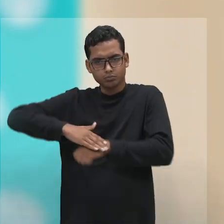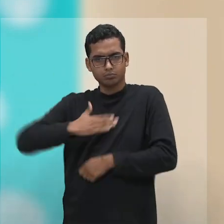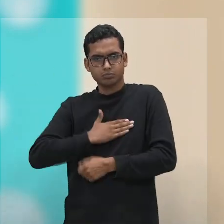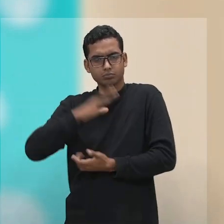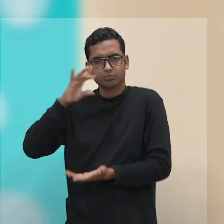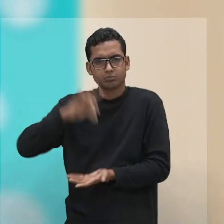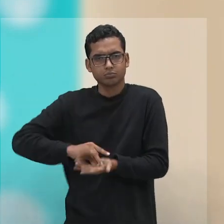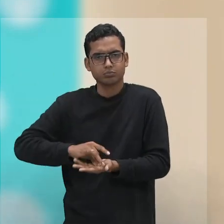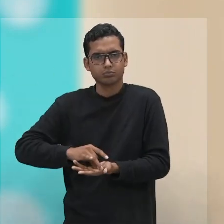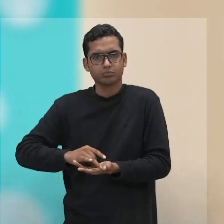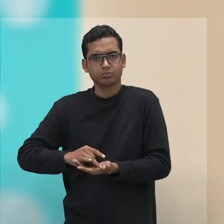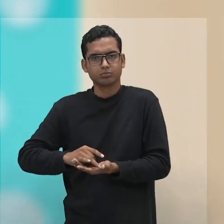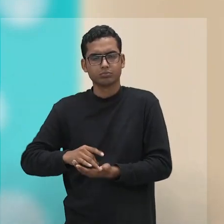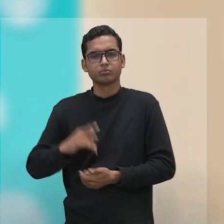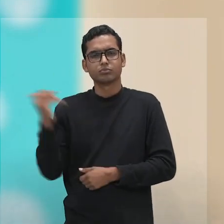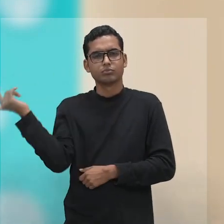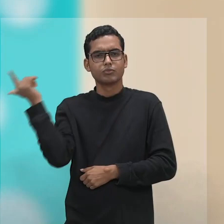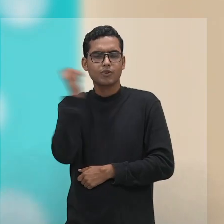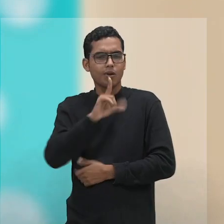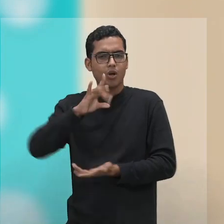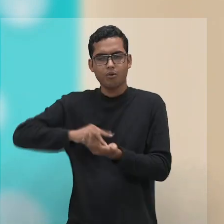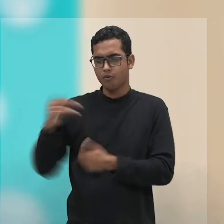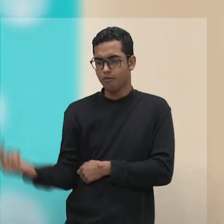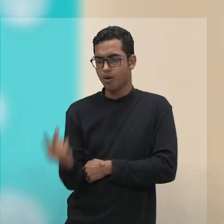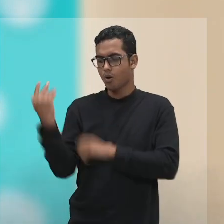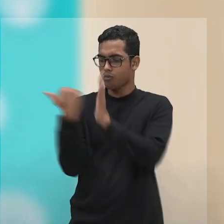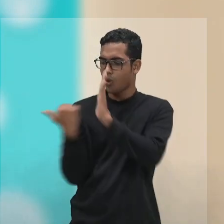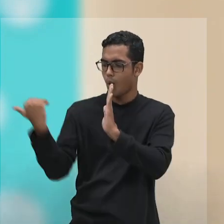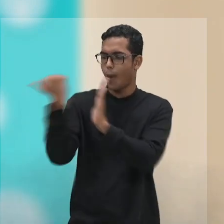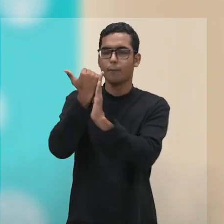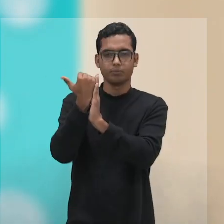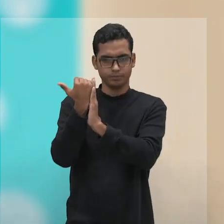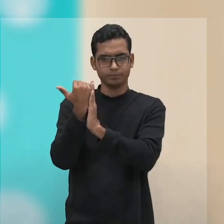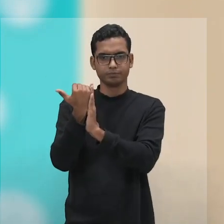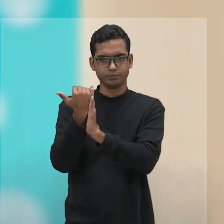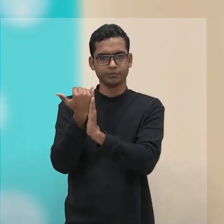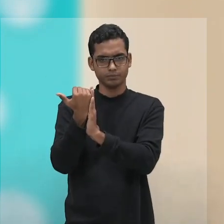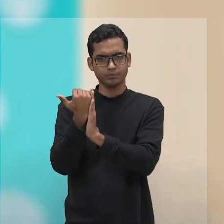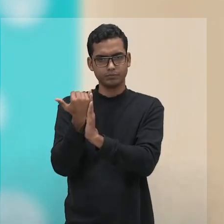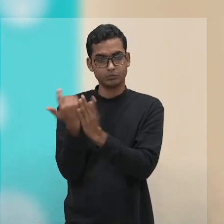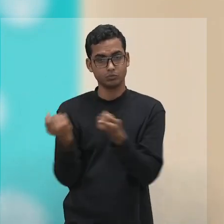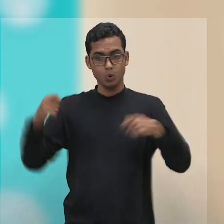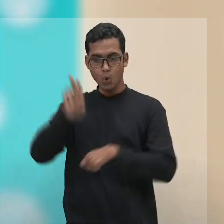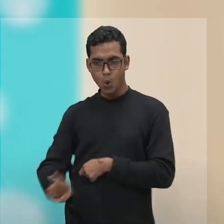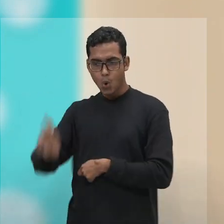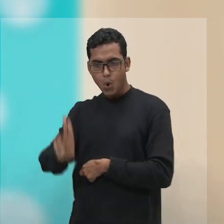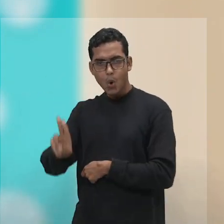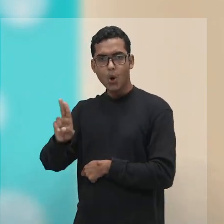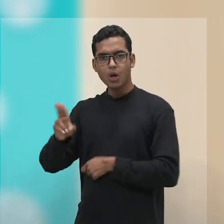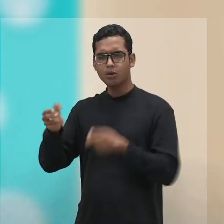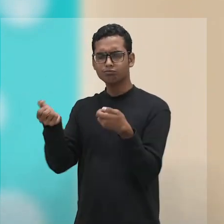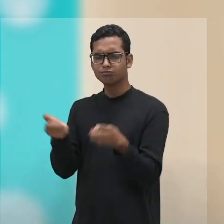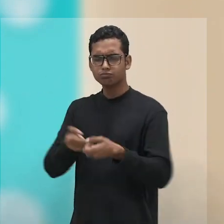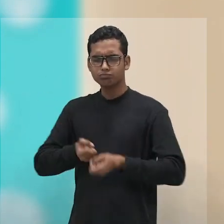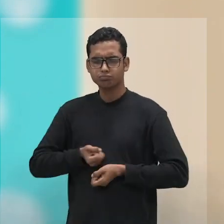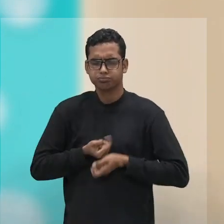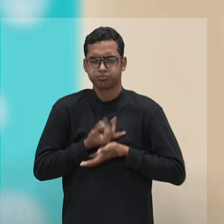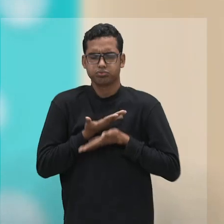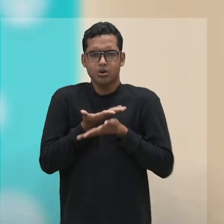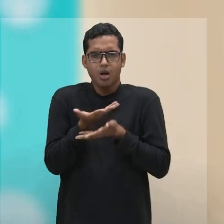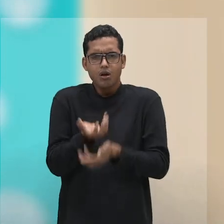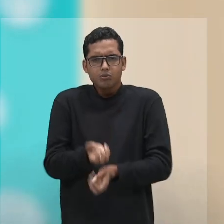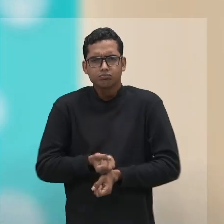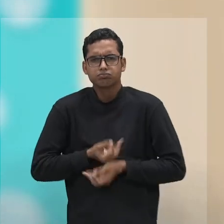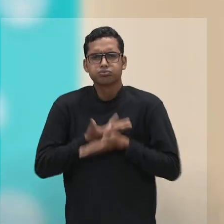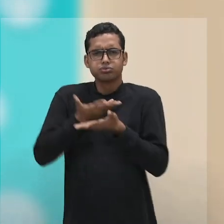de vida, ele vai ser muito mais valorizado. Então, eu também posso utilizar para isso o quê? A autoexpressão corporal. O